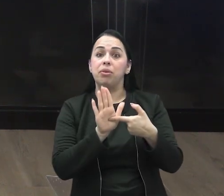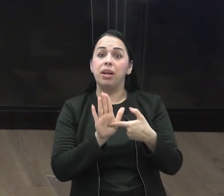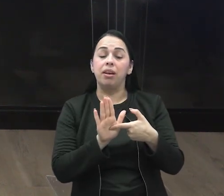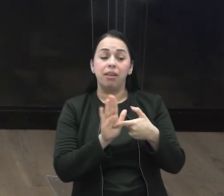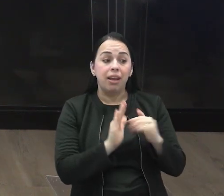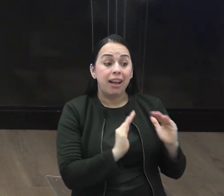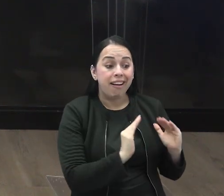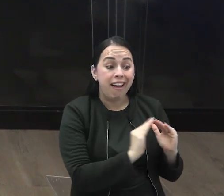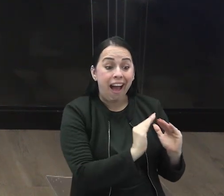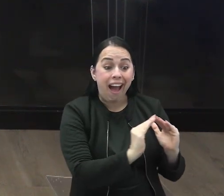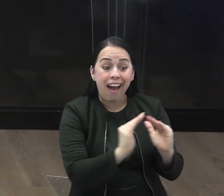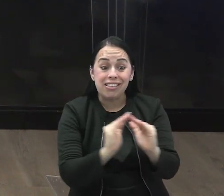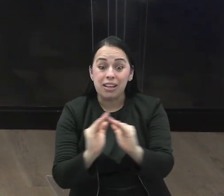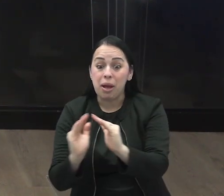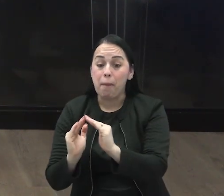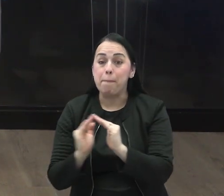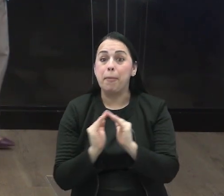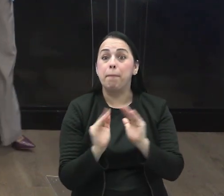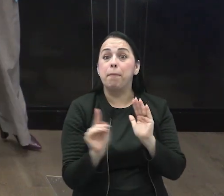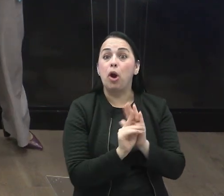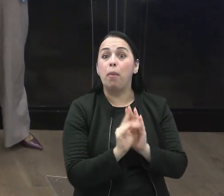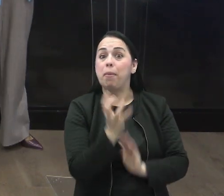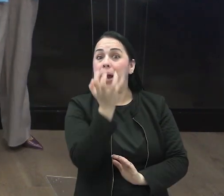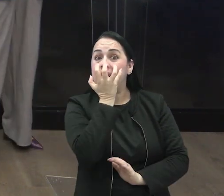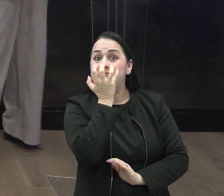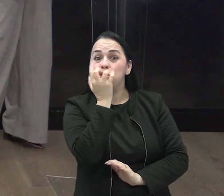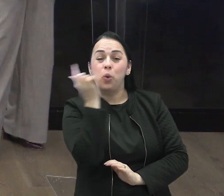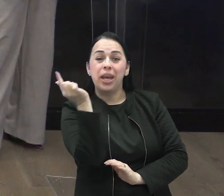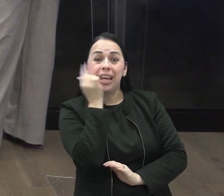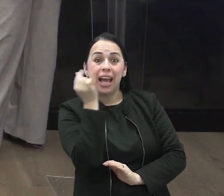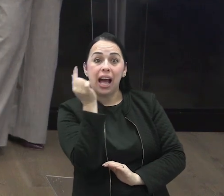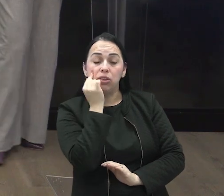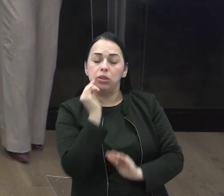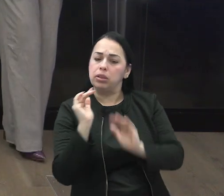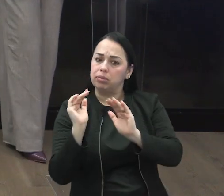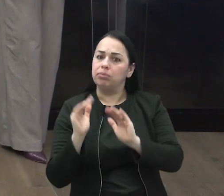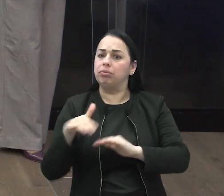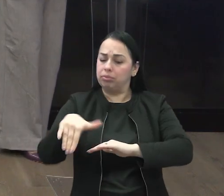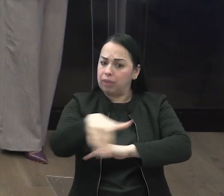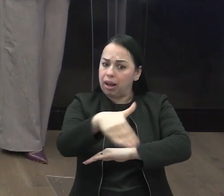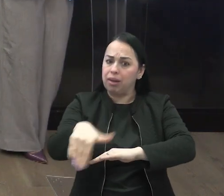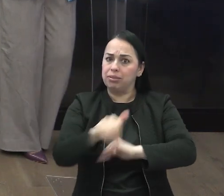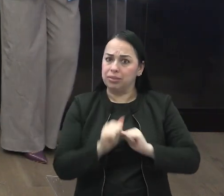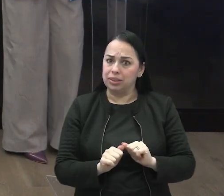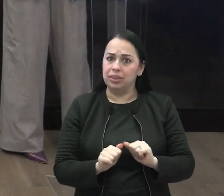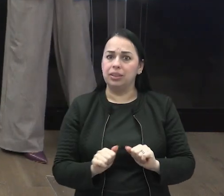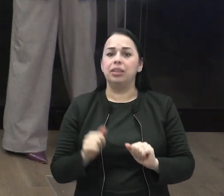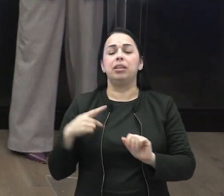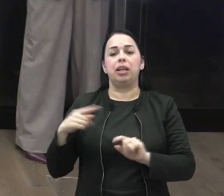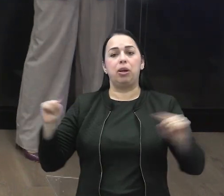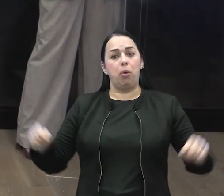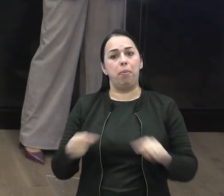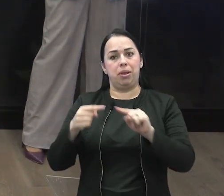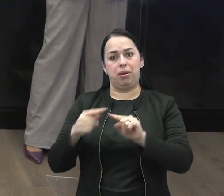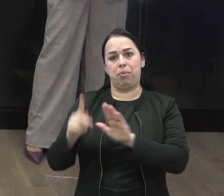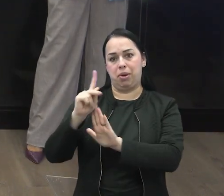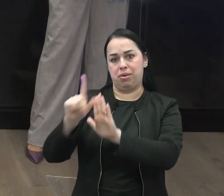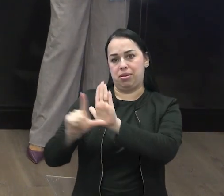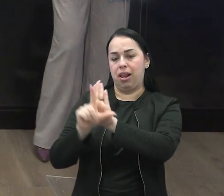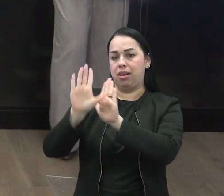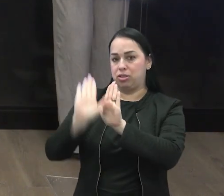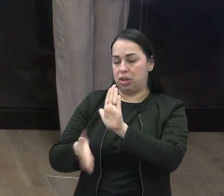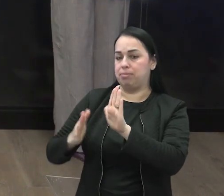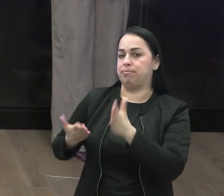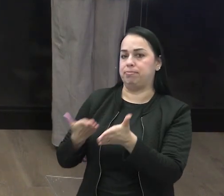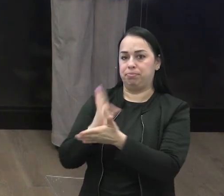para instalar casinhas para animais que vivem nas ruas. A proposta é fruto de um projeto de lei aprovado aqui